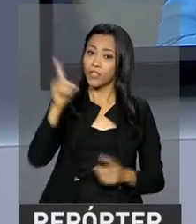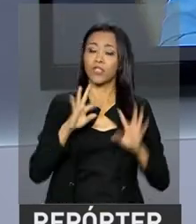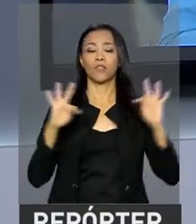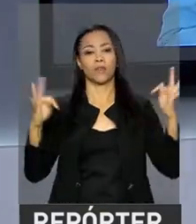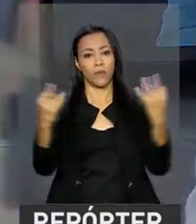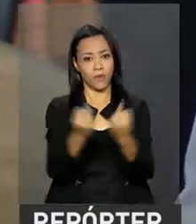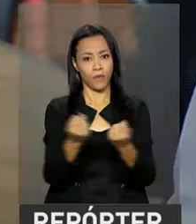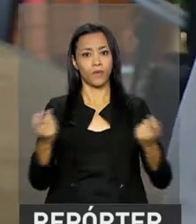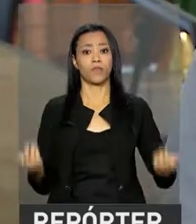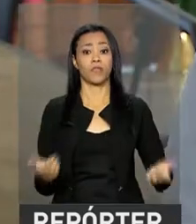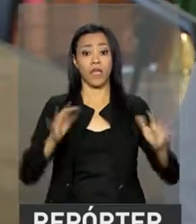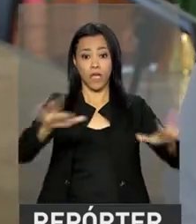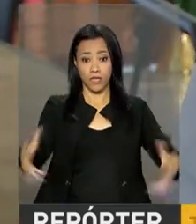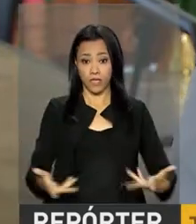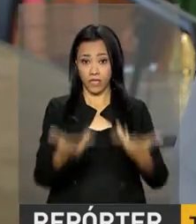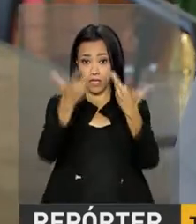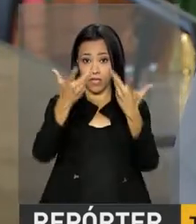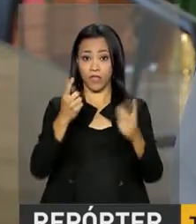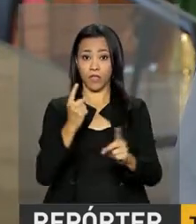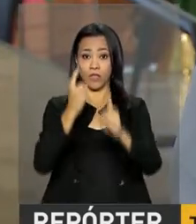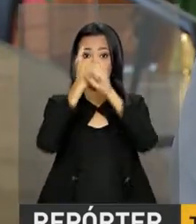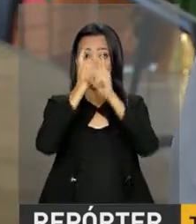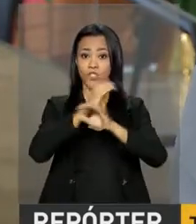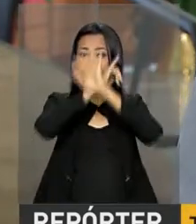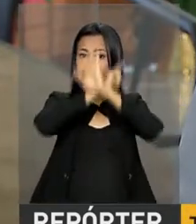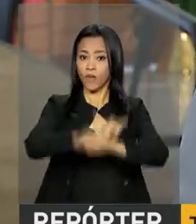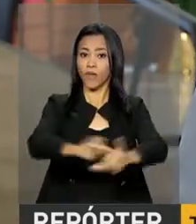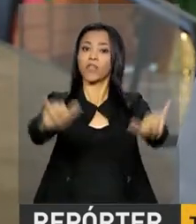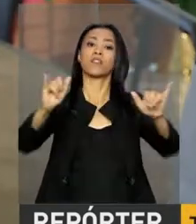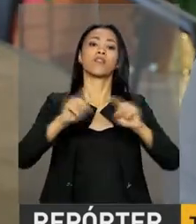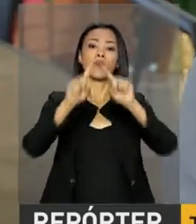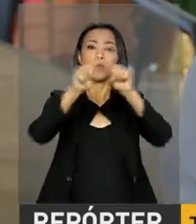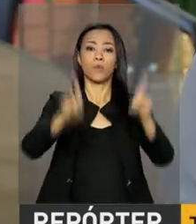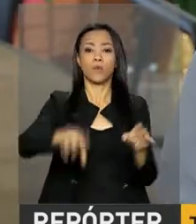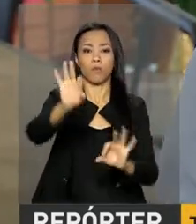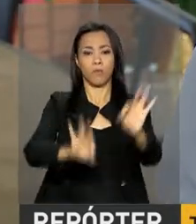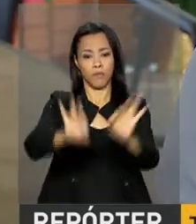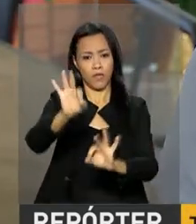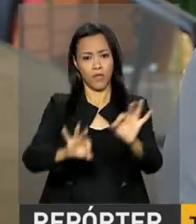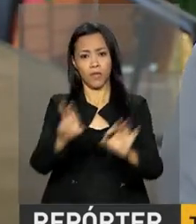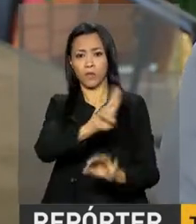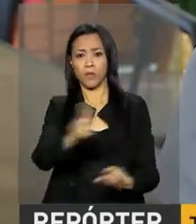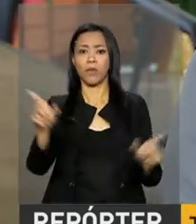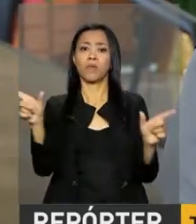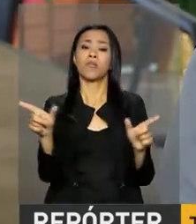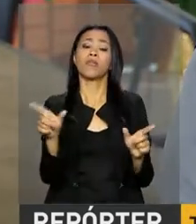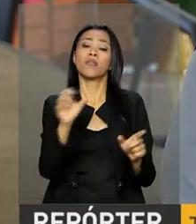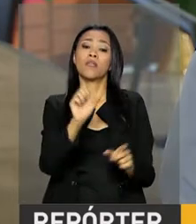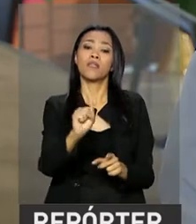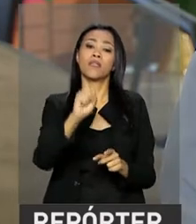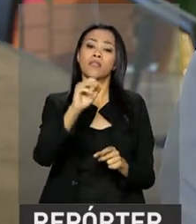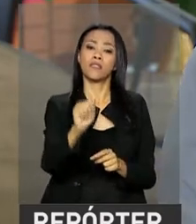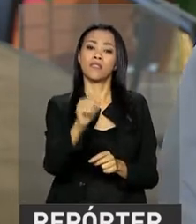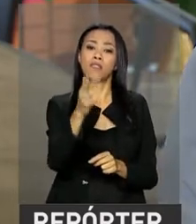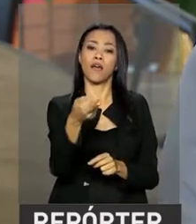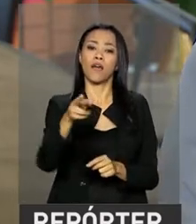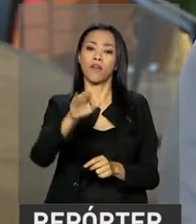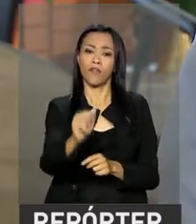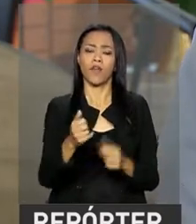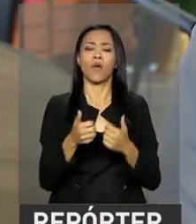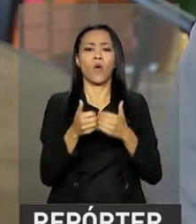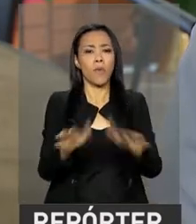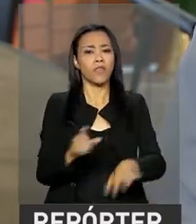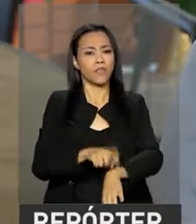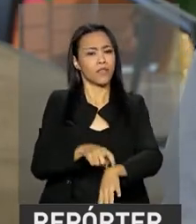todos a cerimônia de lançamento do plano safra da agricultura familiar 2007 2020 começa daqui a pouco às 11 horas aqui no